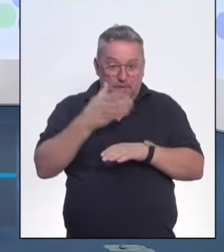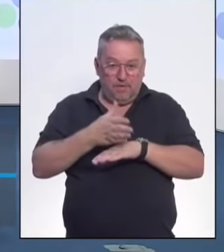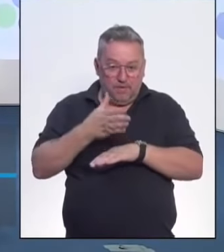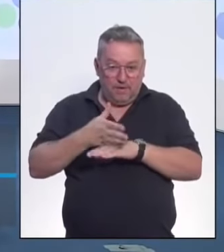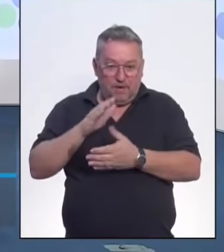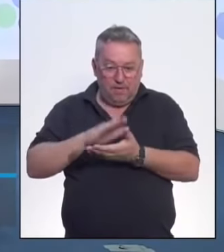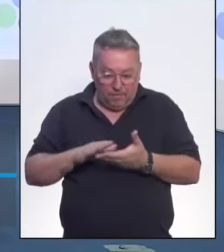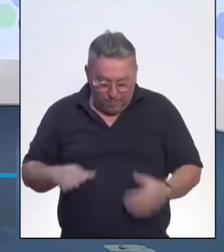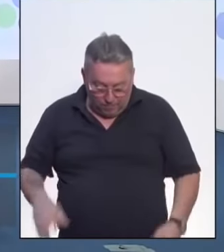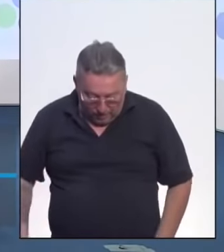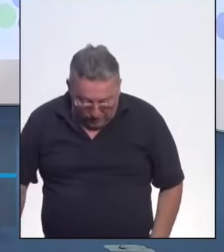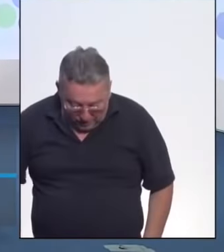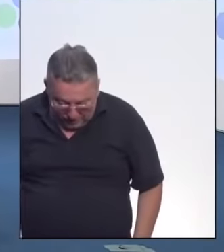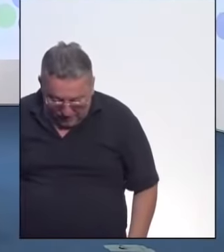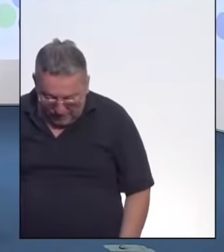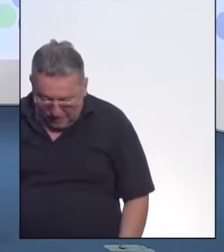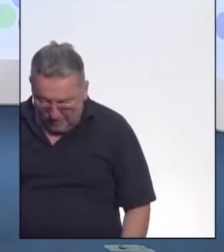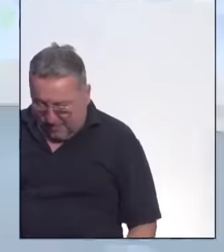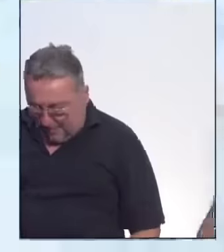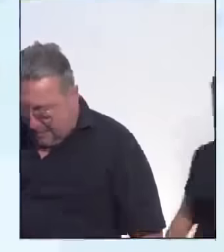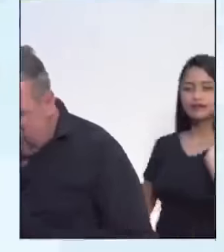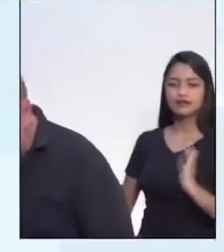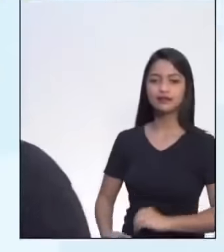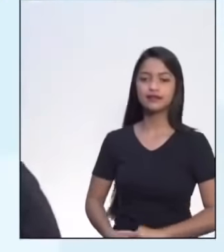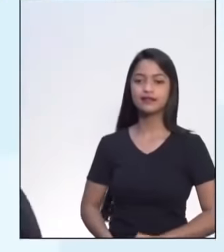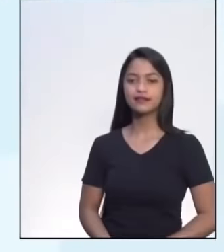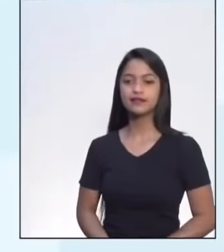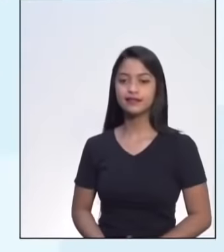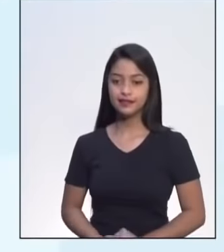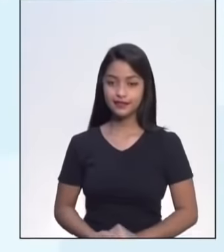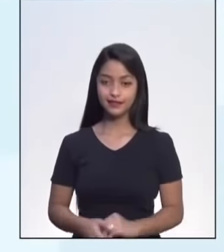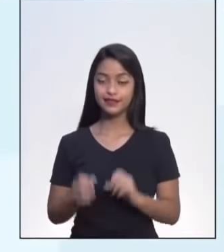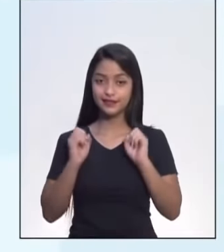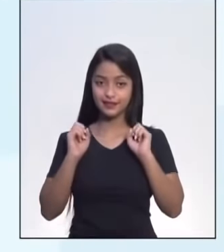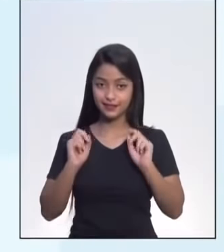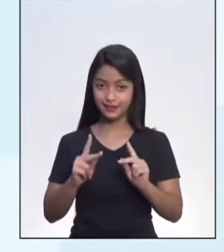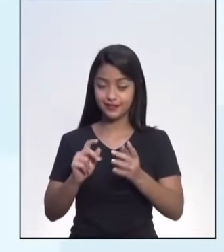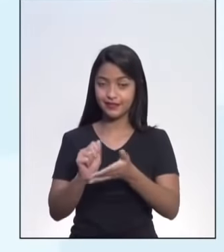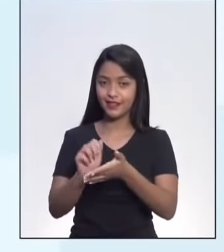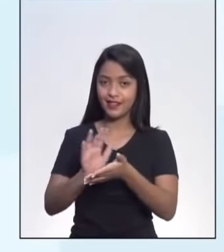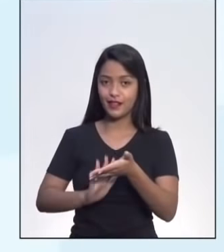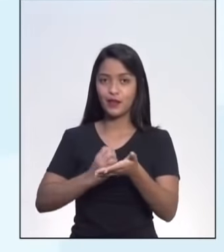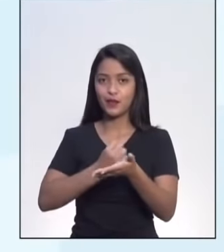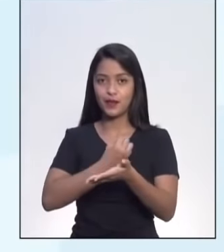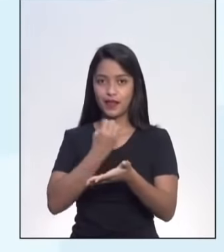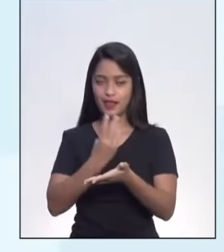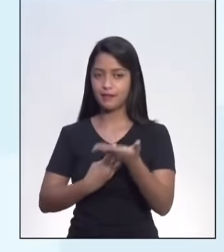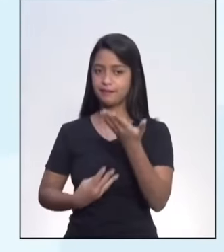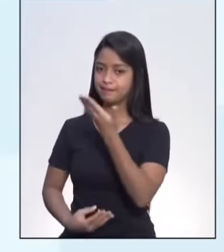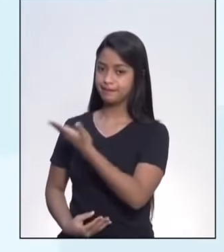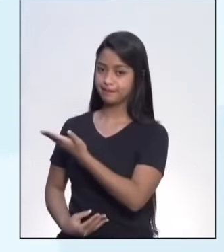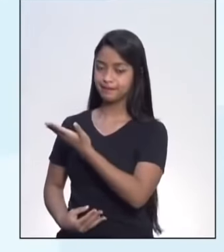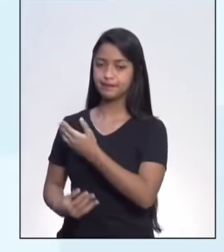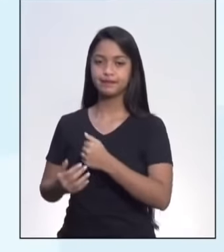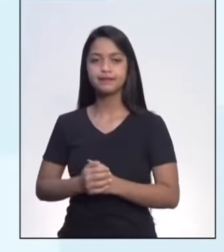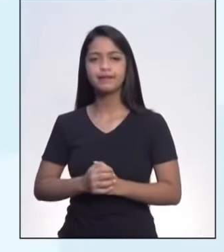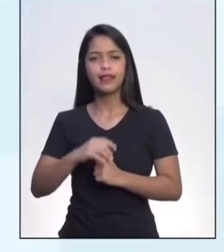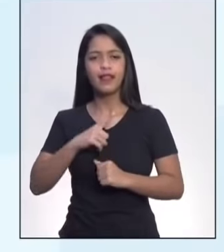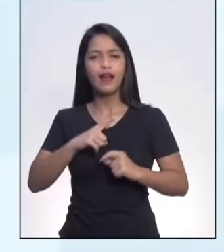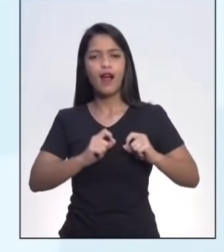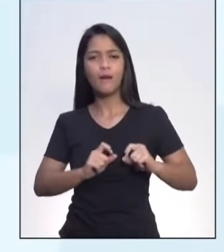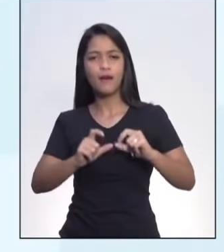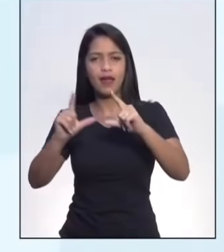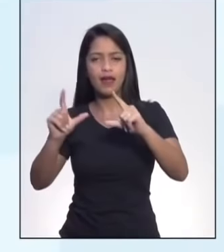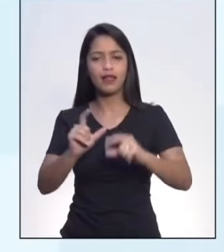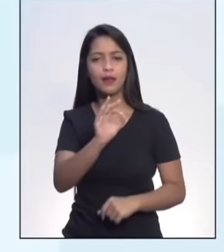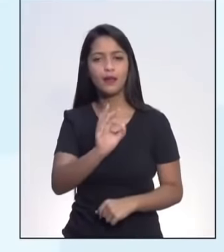atividade 3, aí na tela de vocês. Ok? Então vamos lá. Se considerarmos o aumento percentual